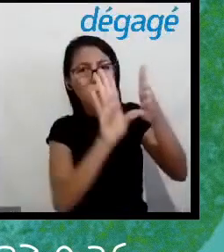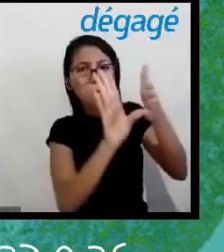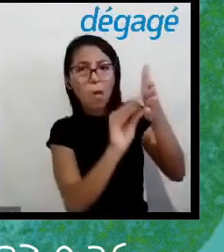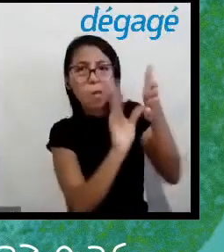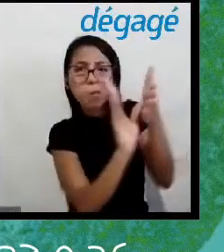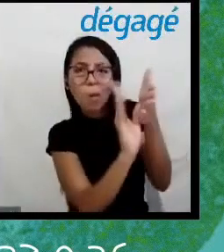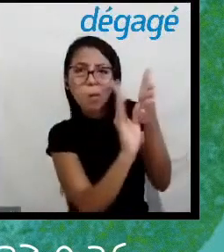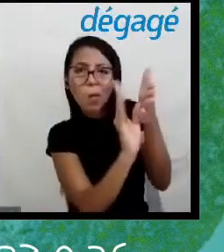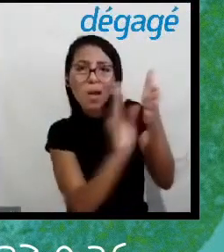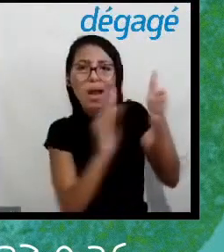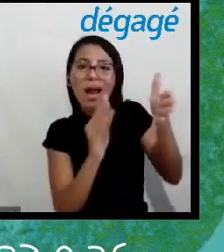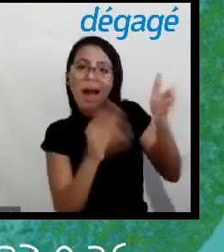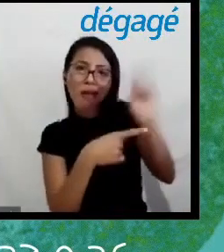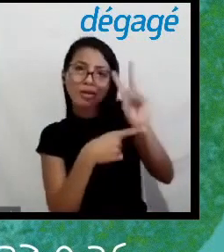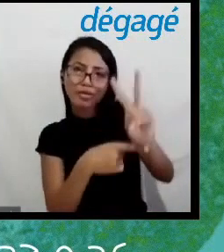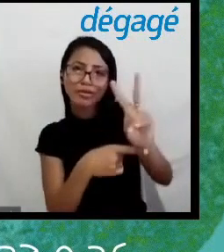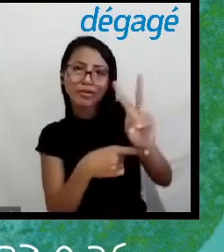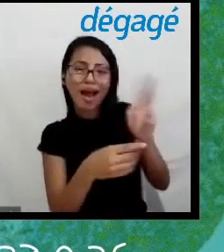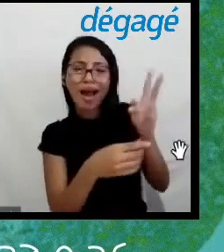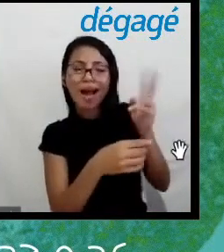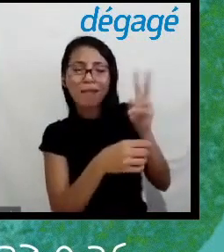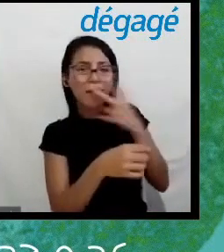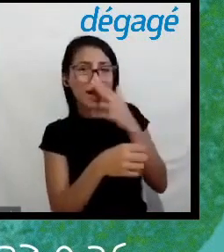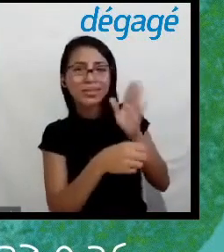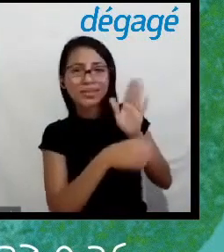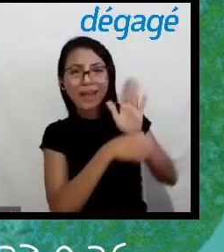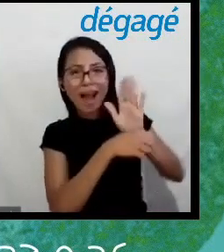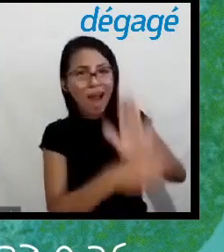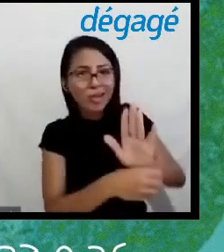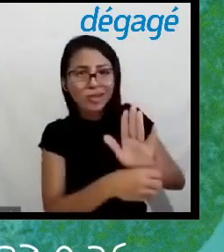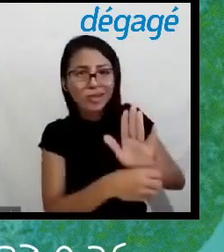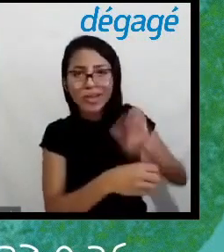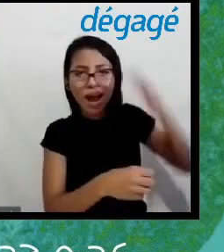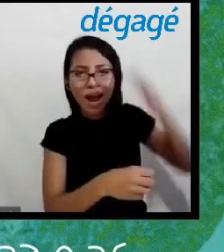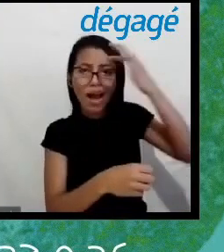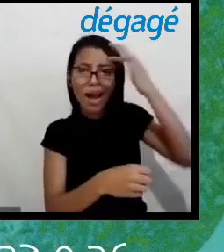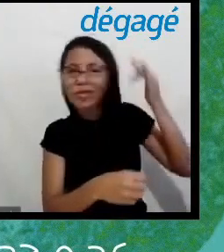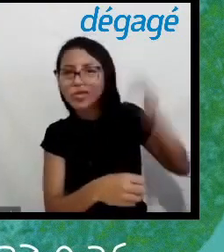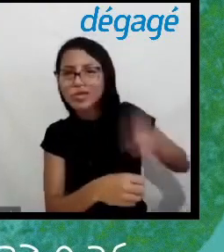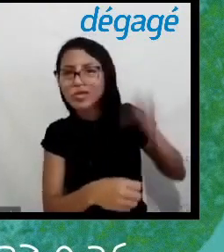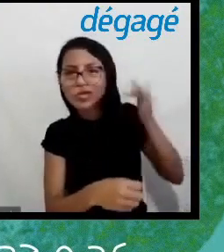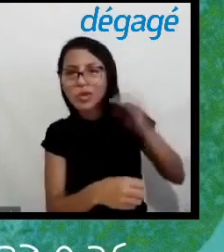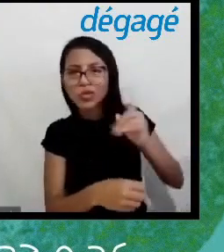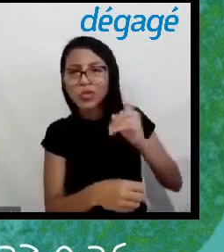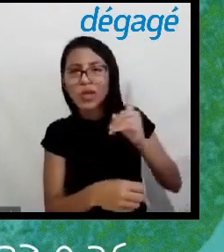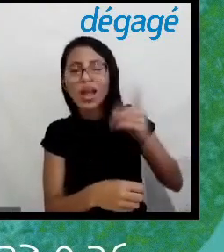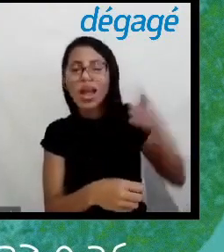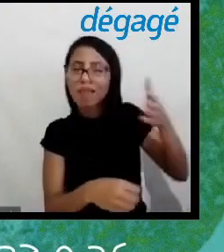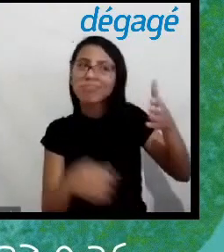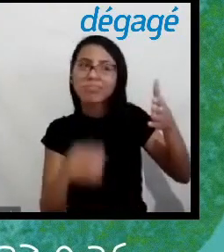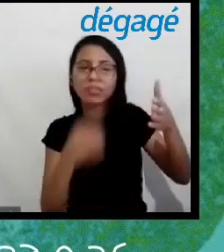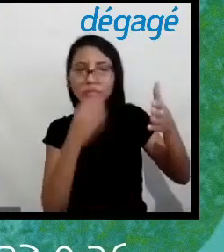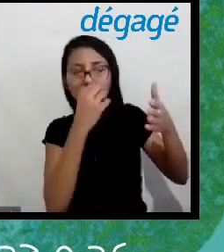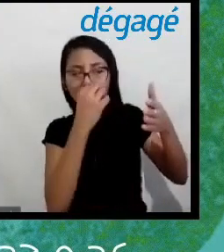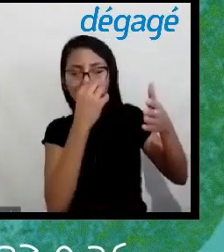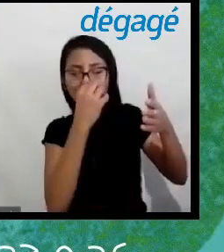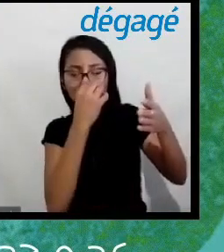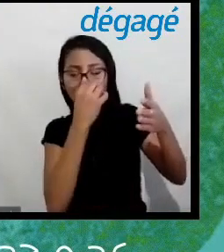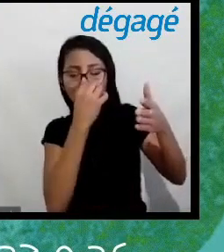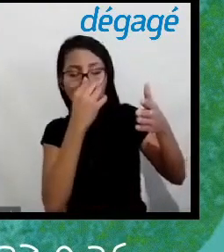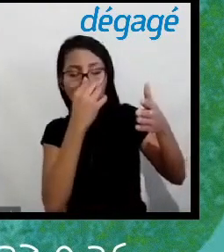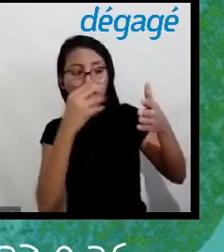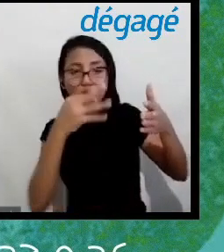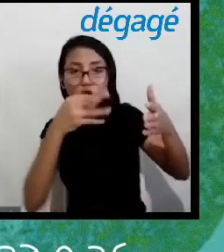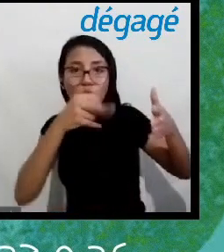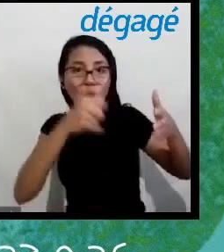Charles, eu acho que é um pouco sobre isso. A gente está aberto para entender qual é a comunicação que vem e conversar a partir disso. Né? Porque aí cada um, cada sujeito, não